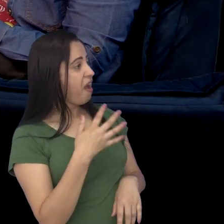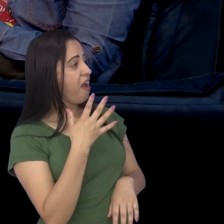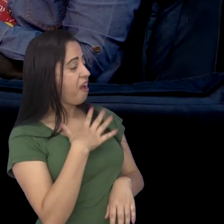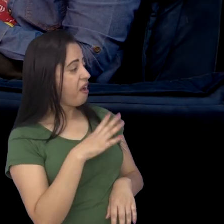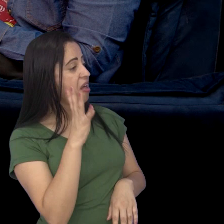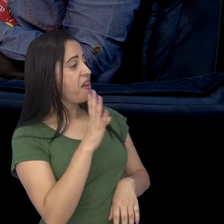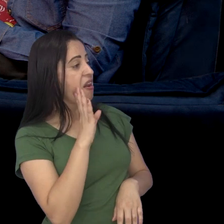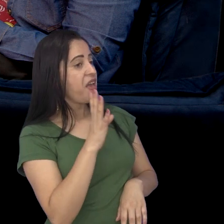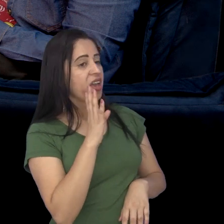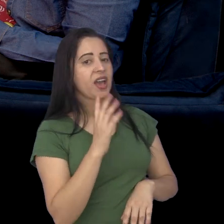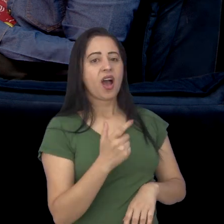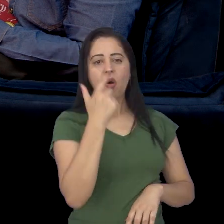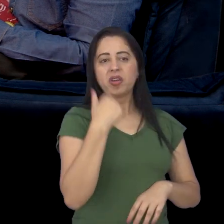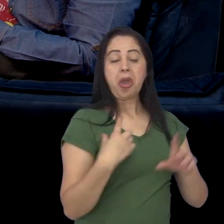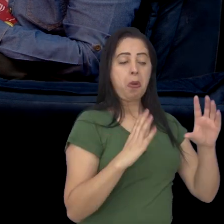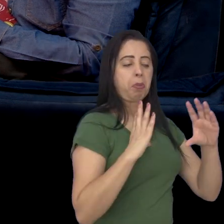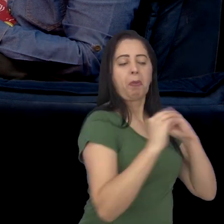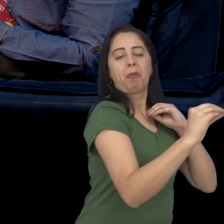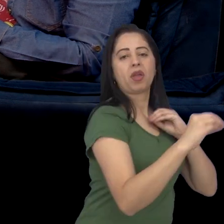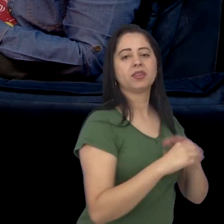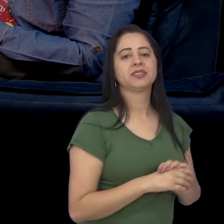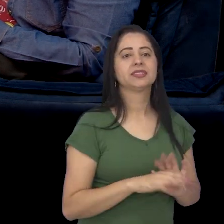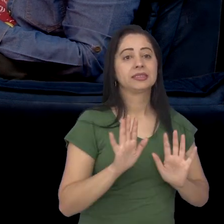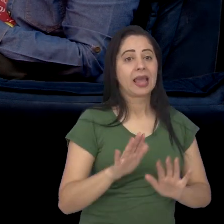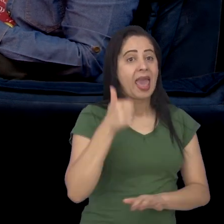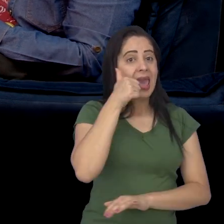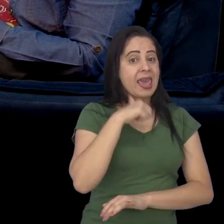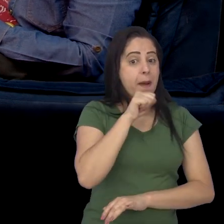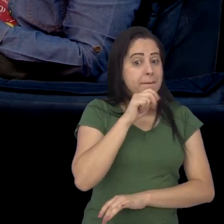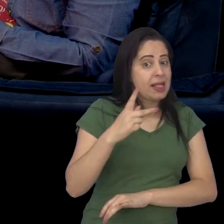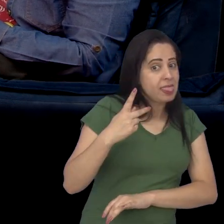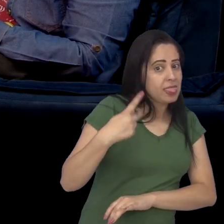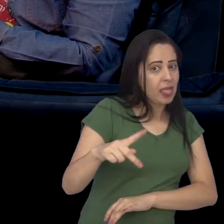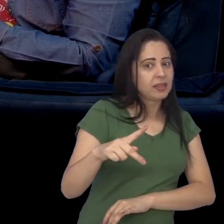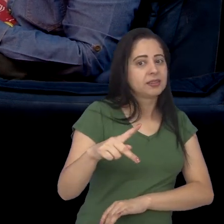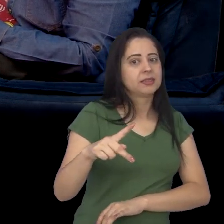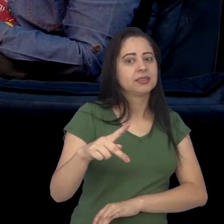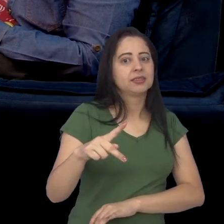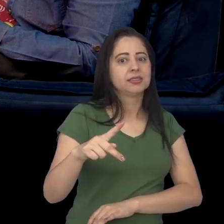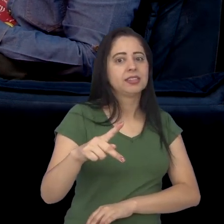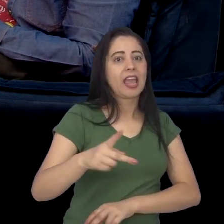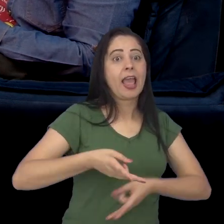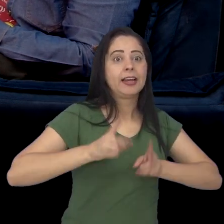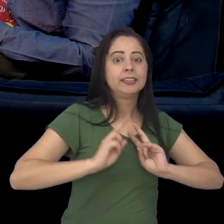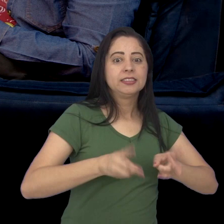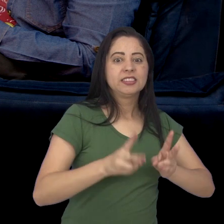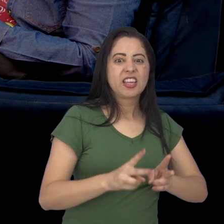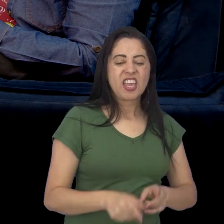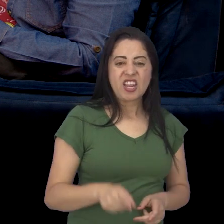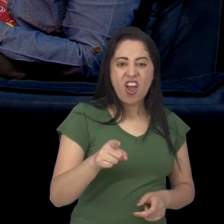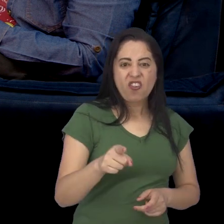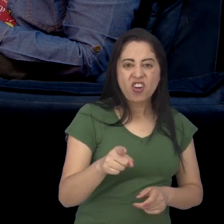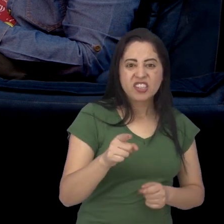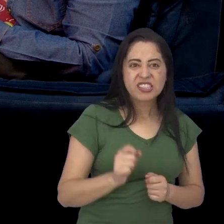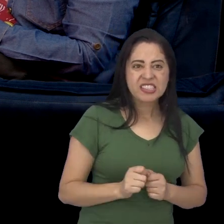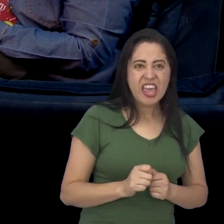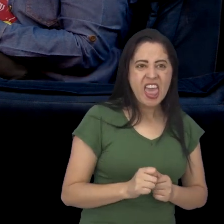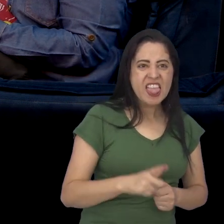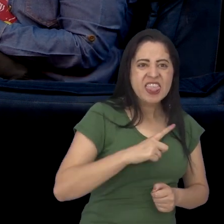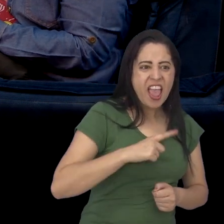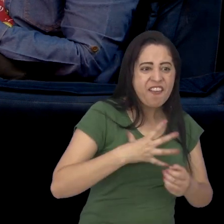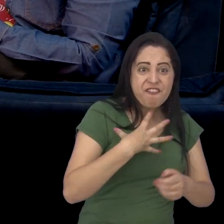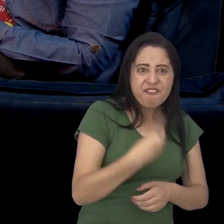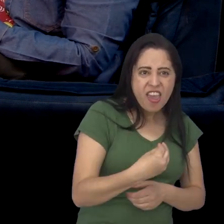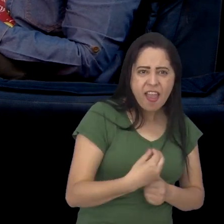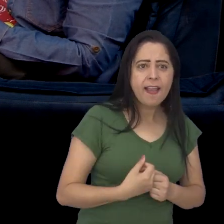beijinho nela, eu levantei e fui embora. E a mãe dele estava lavando a frente da casa, ela entrou dando mangueirada nele, falando, você teve a filha?